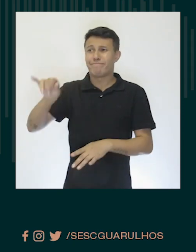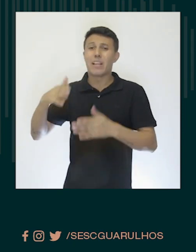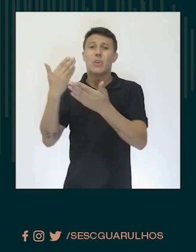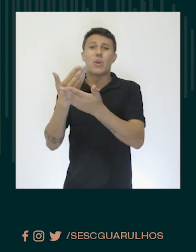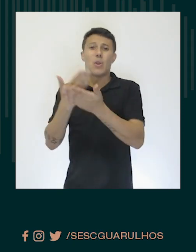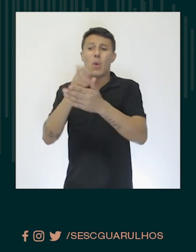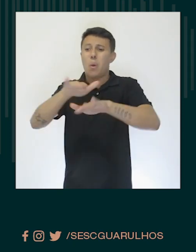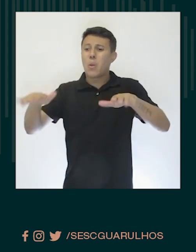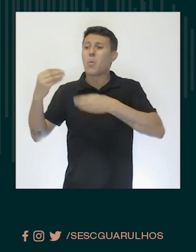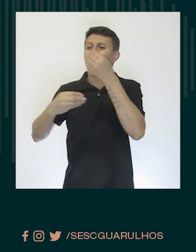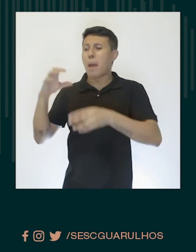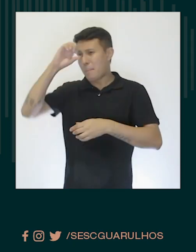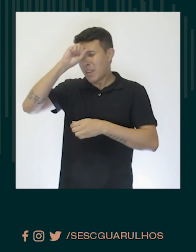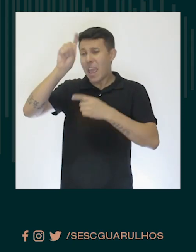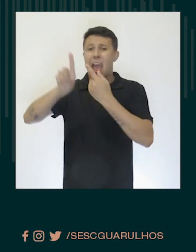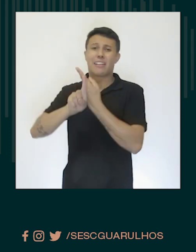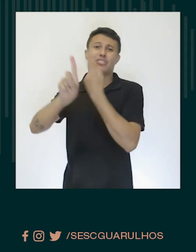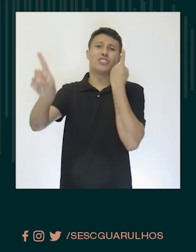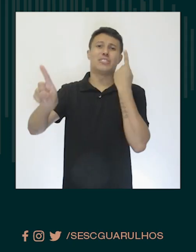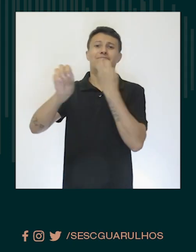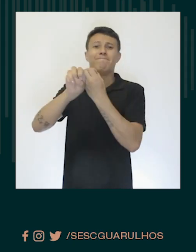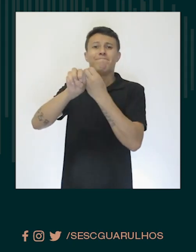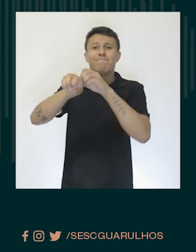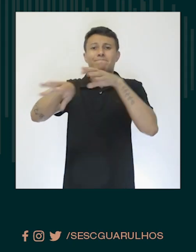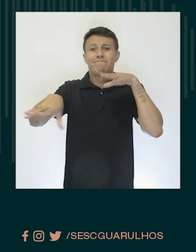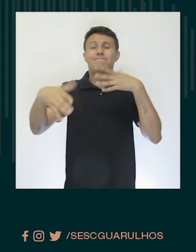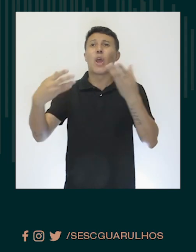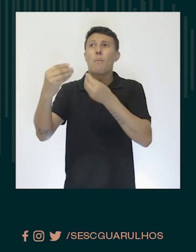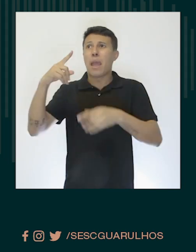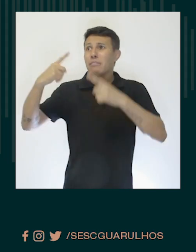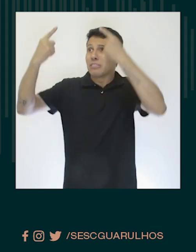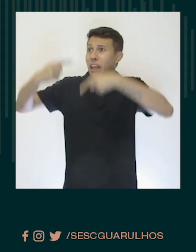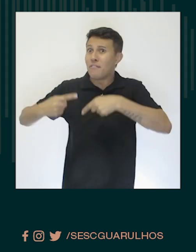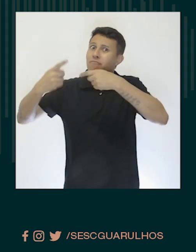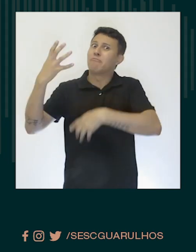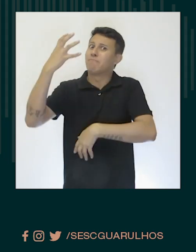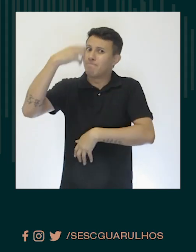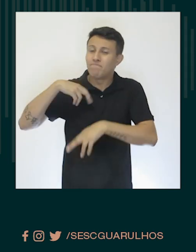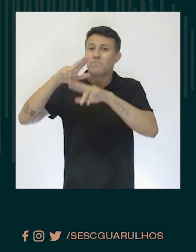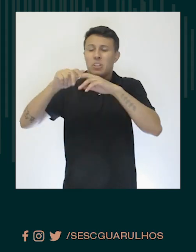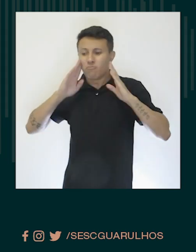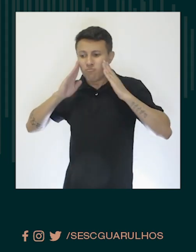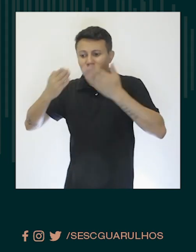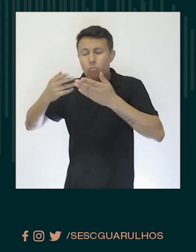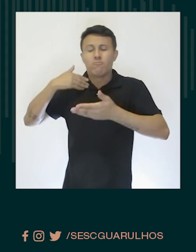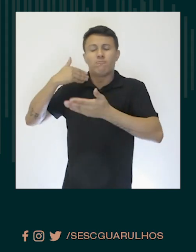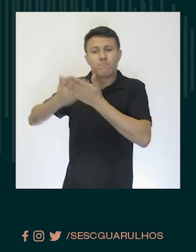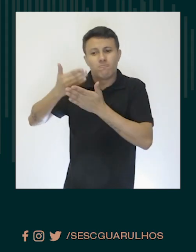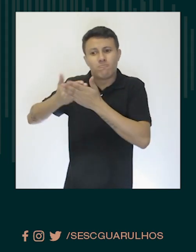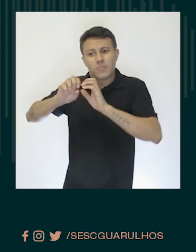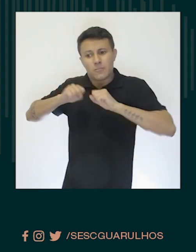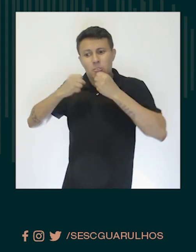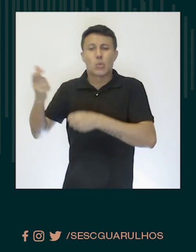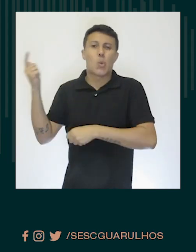alunos, fazer isso à distância é um desafio muito grande, mas com muita dedicação a gente